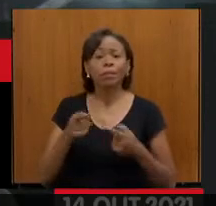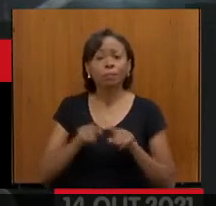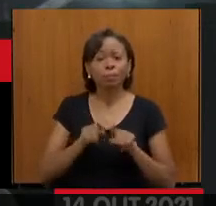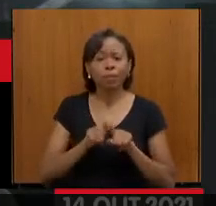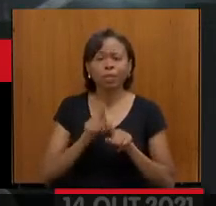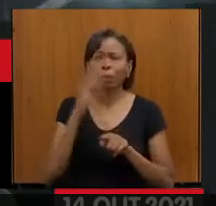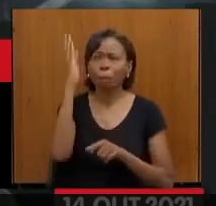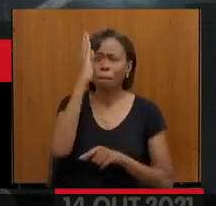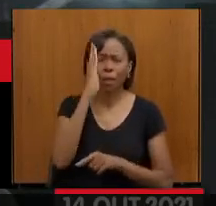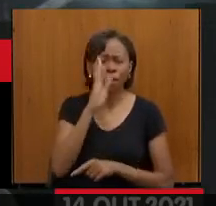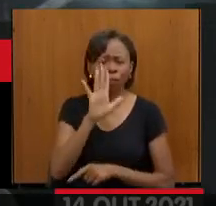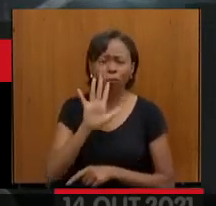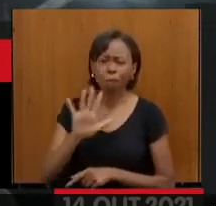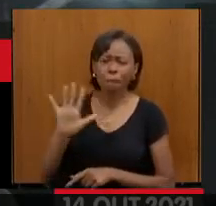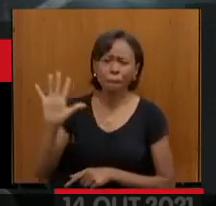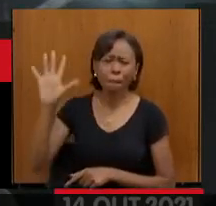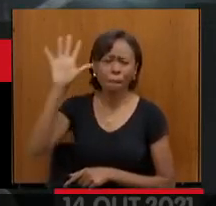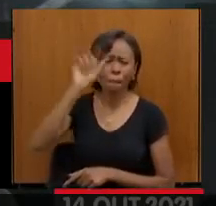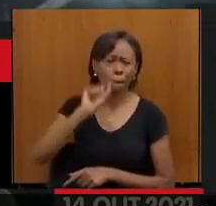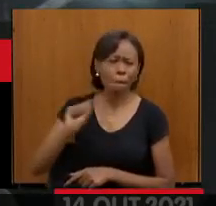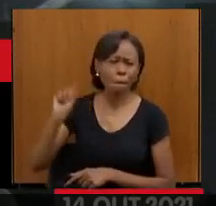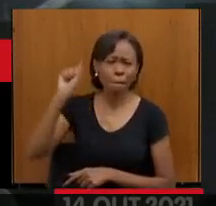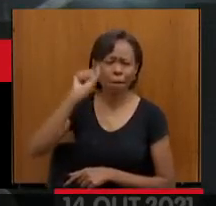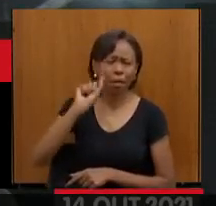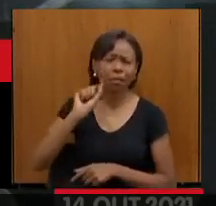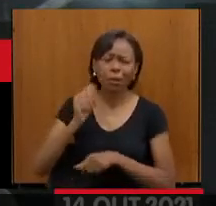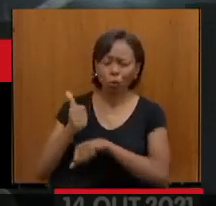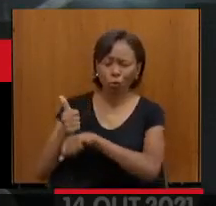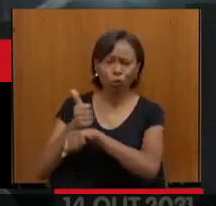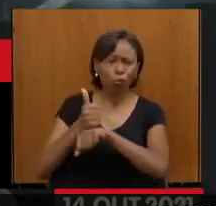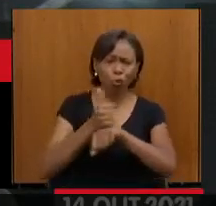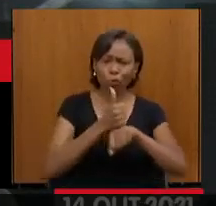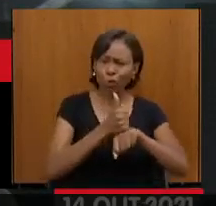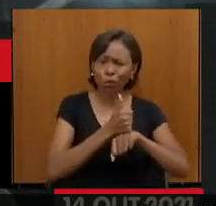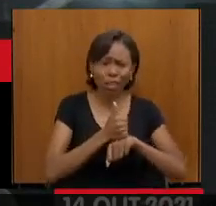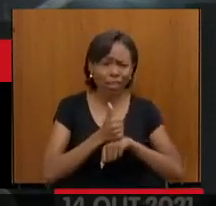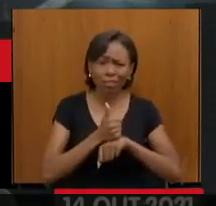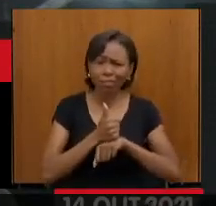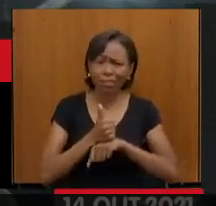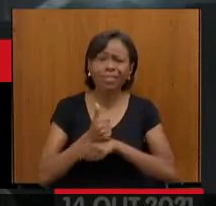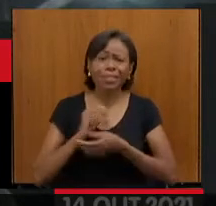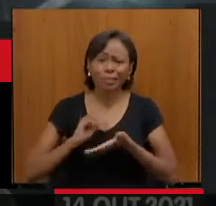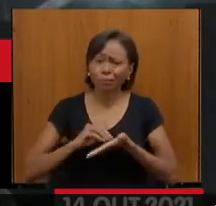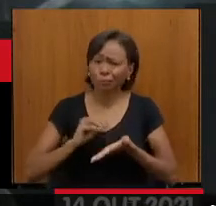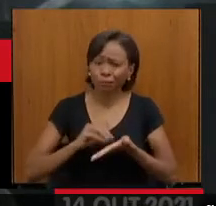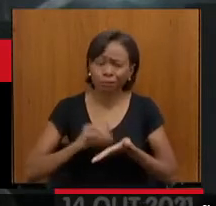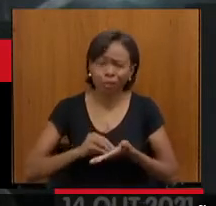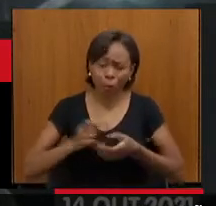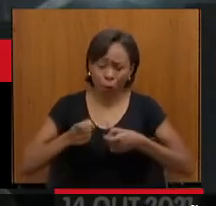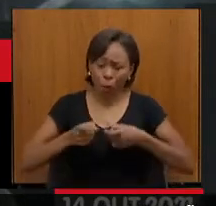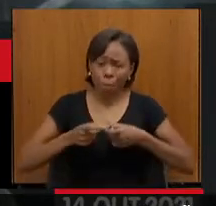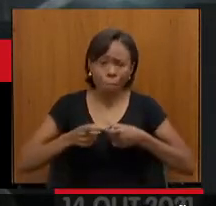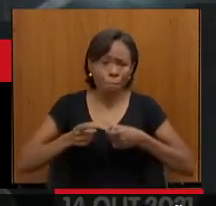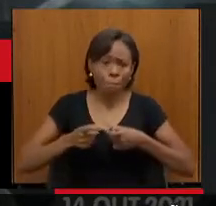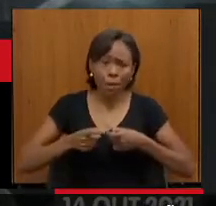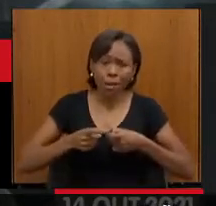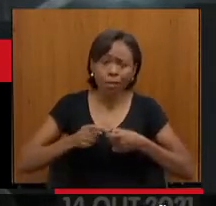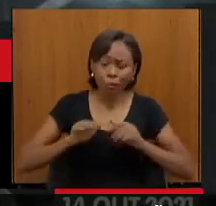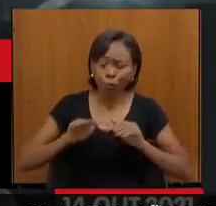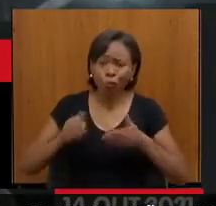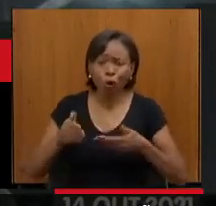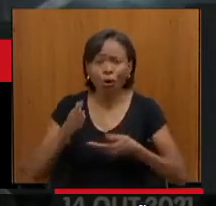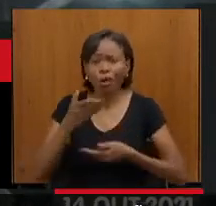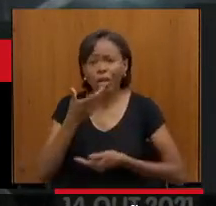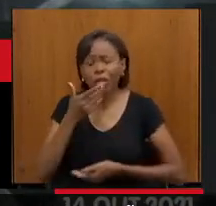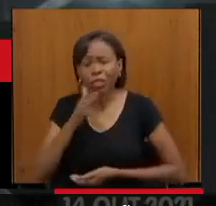gente vê que as equipes não estão completas, equipes sem pediatras, equipes com poucos obstetras, equipes com